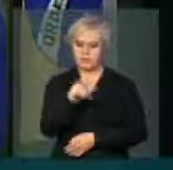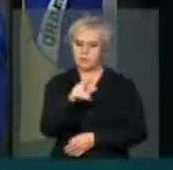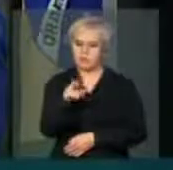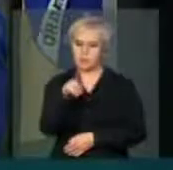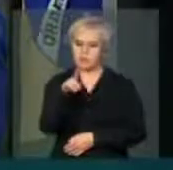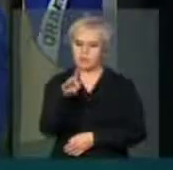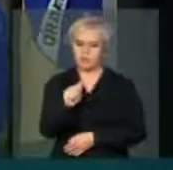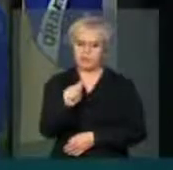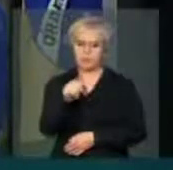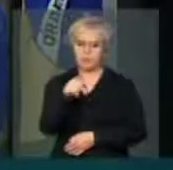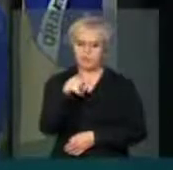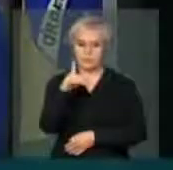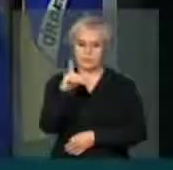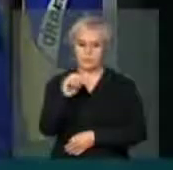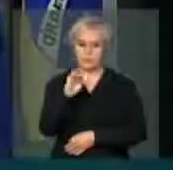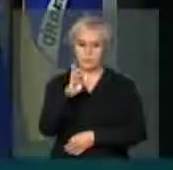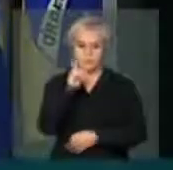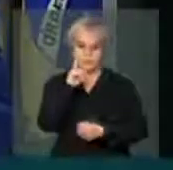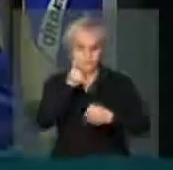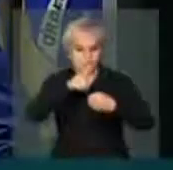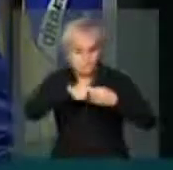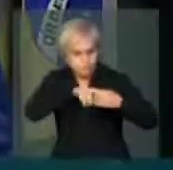Ceará, fiel aliado petista.